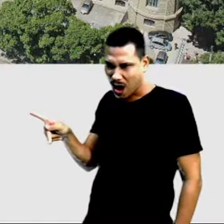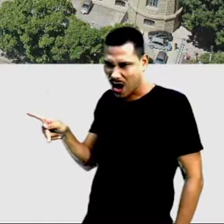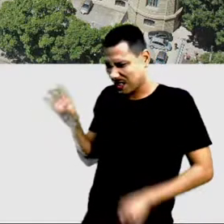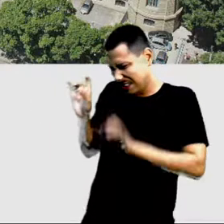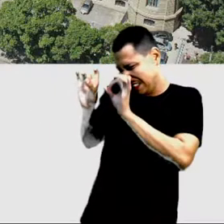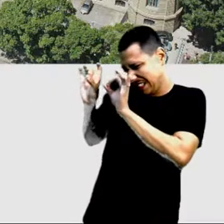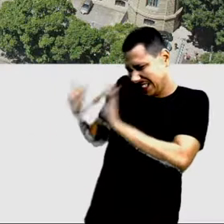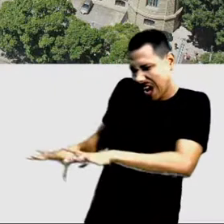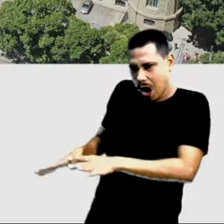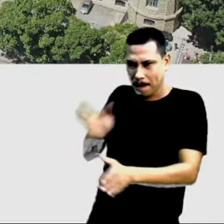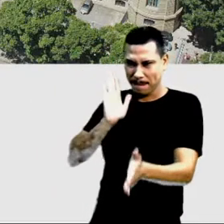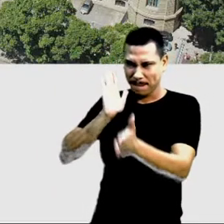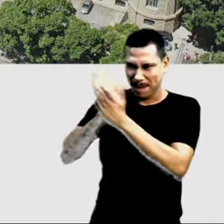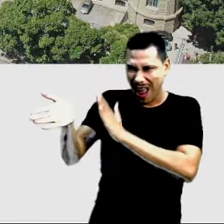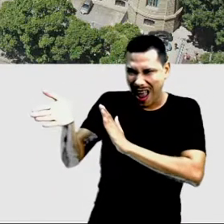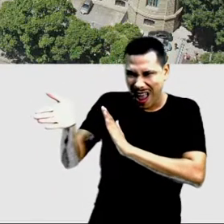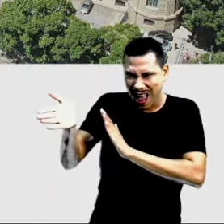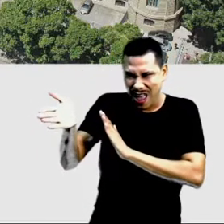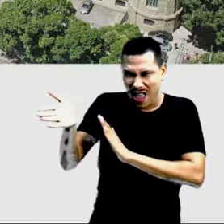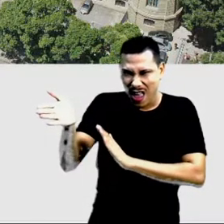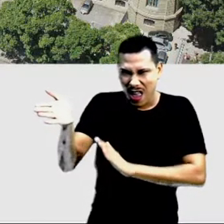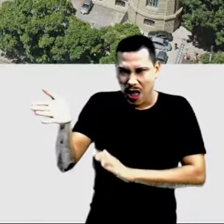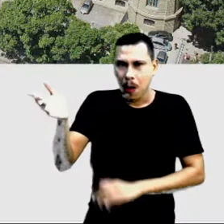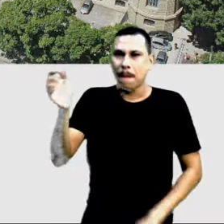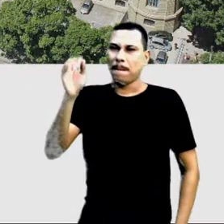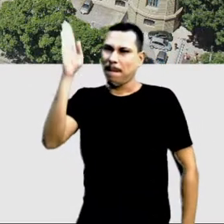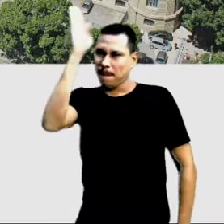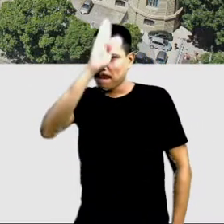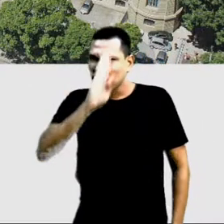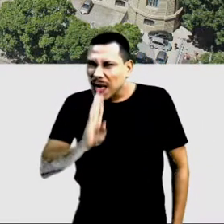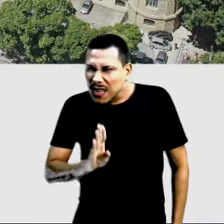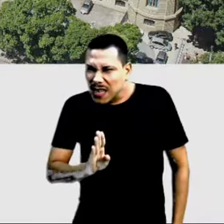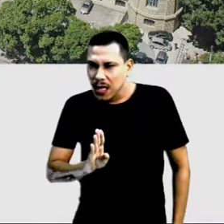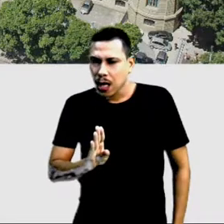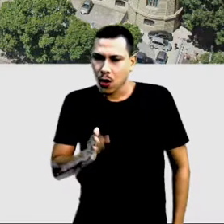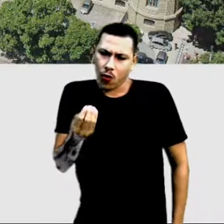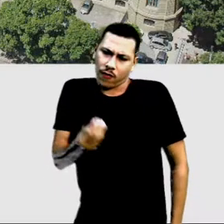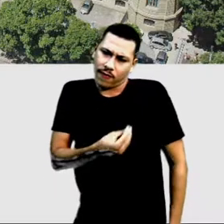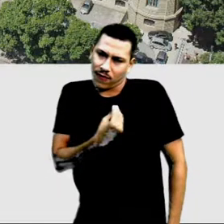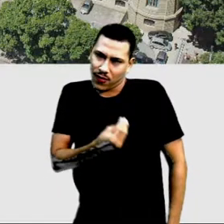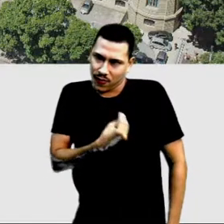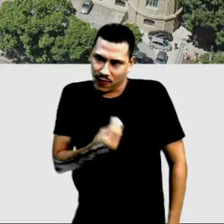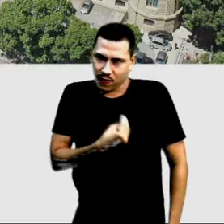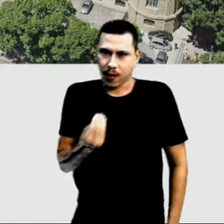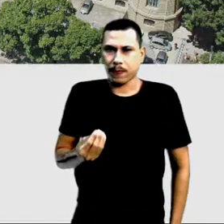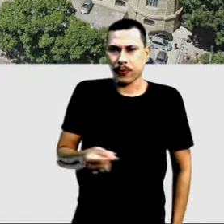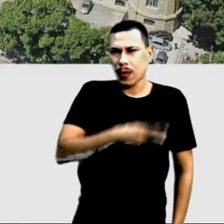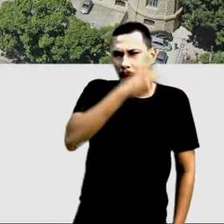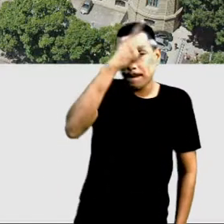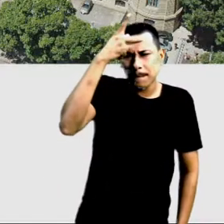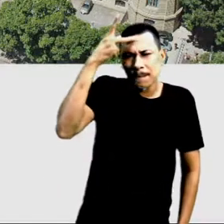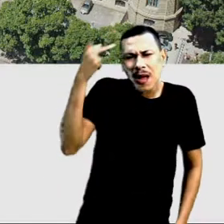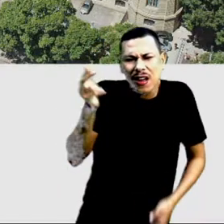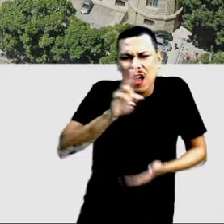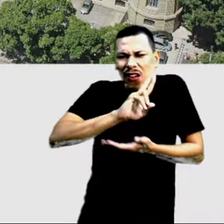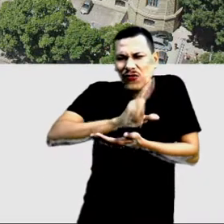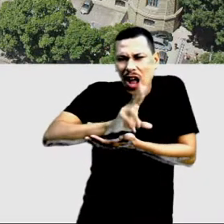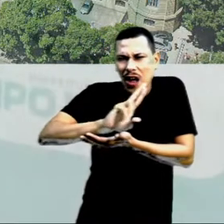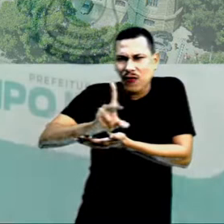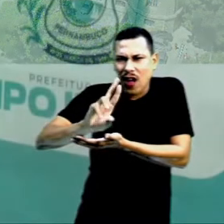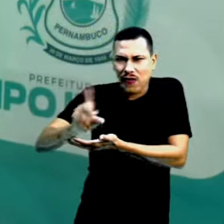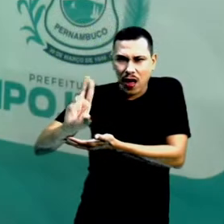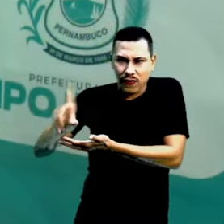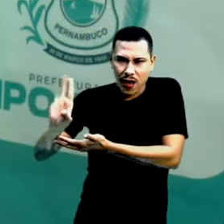de Lisboa e vão fugir para o Brasil, ok? Então, milhares de pessoas, junto com a família real,